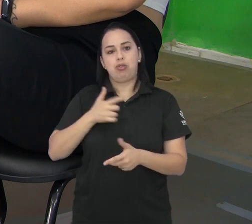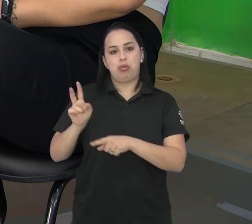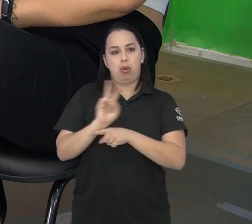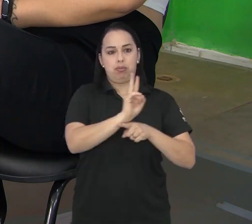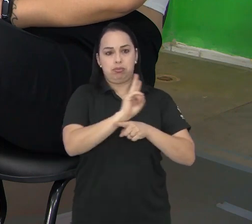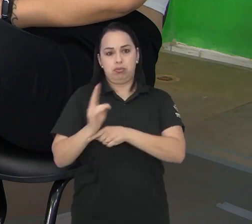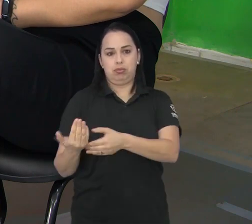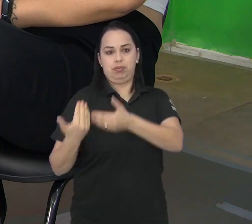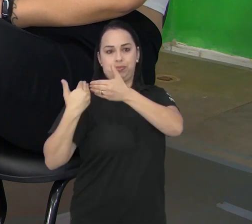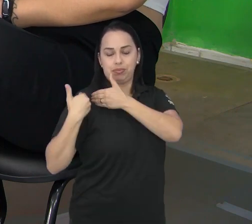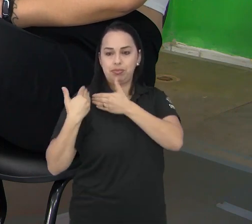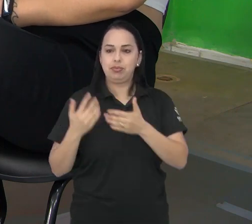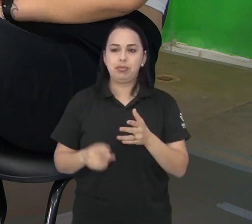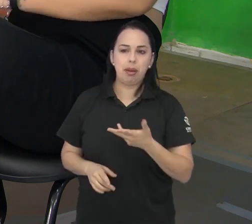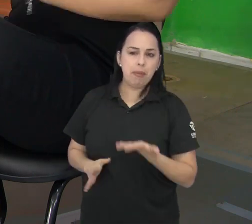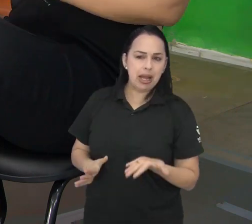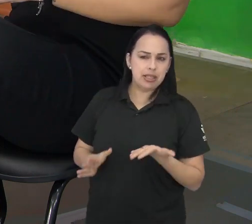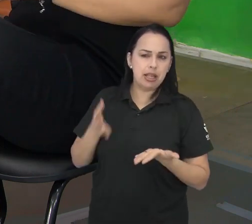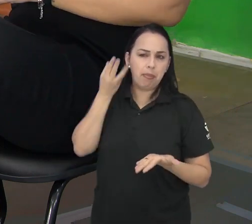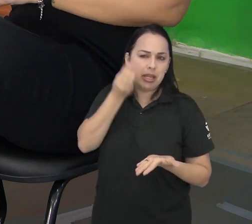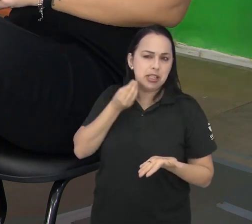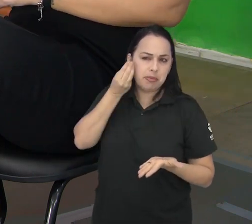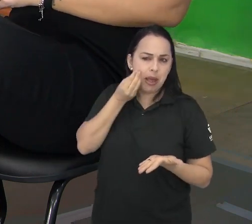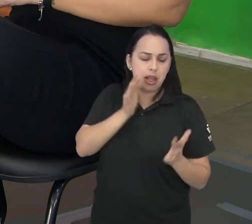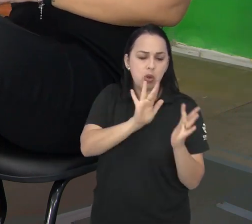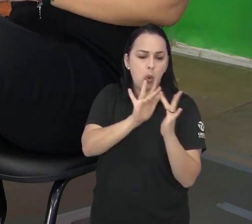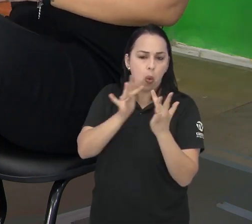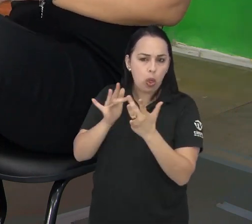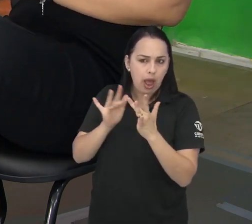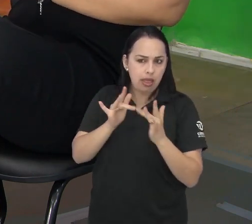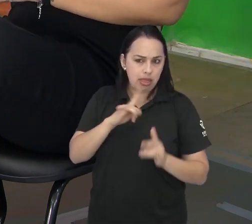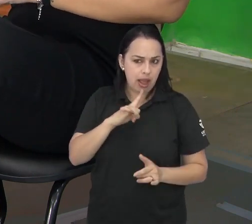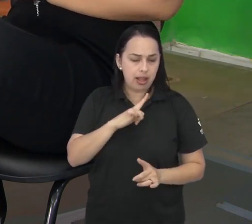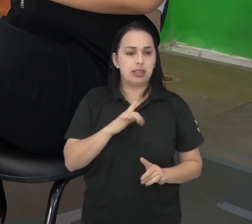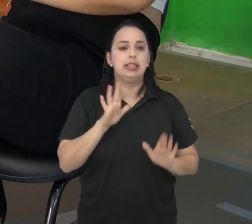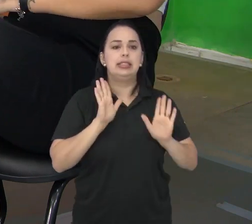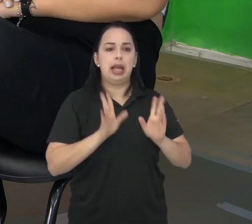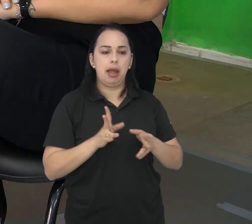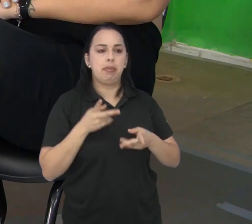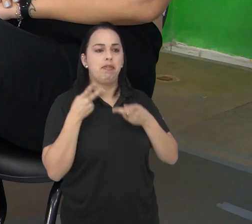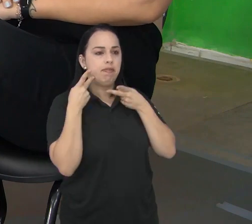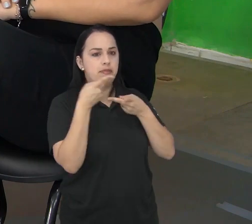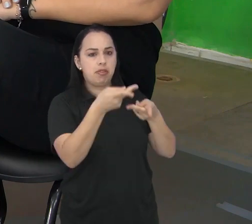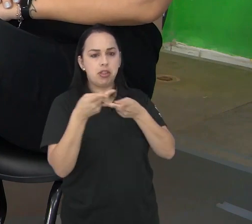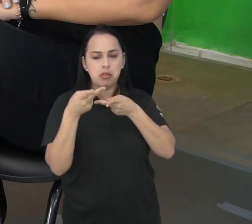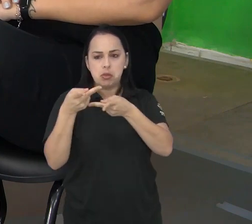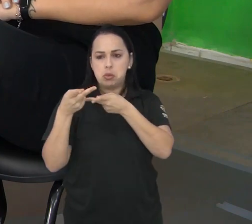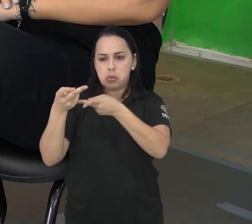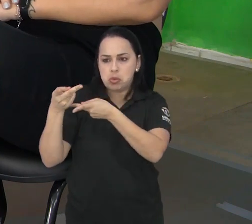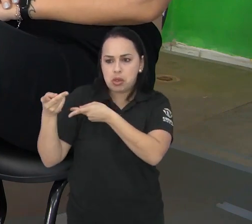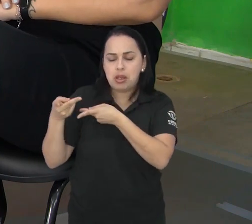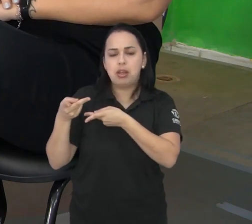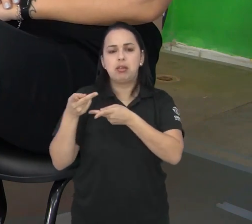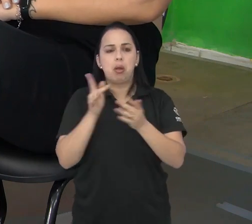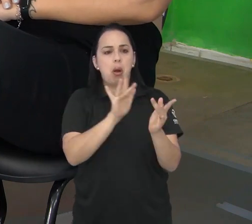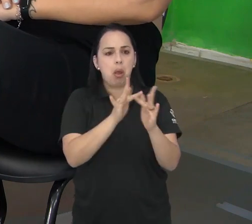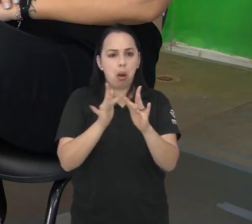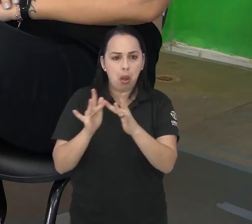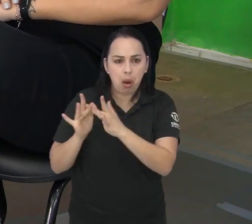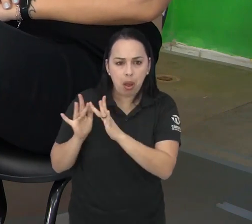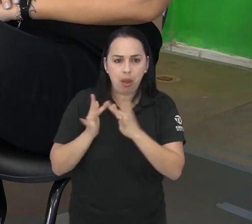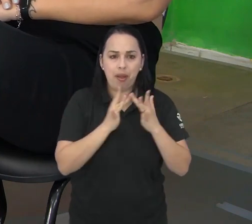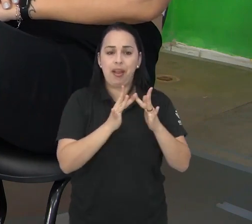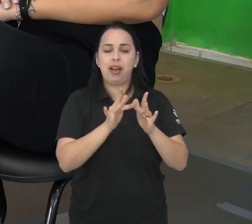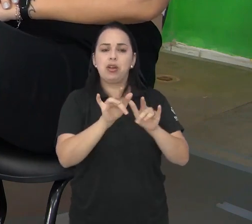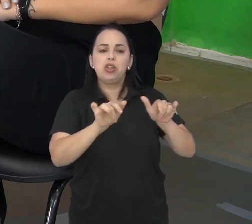Ubatuba, Caraguá e Ilhabela. Mas você tem essa vivência então com eles? Sim, a gente está sempre nos polos, visitando, né, trabalhando com as equipes